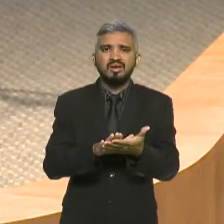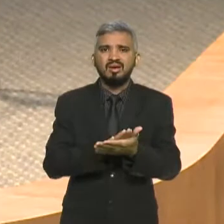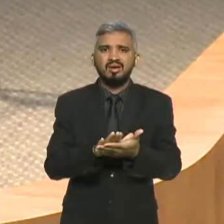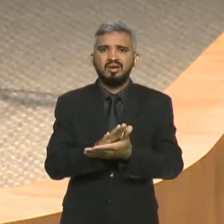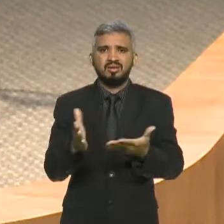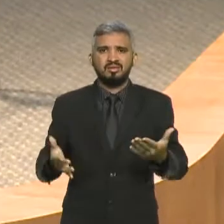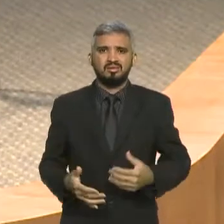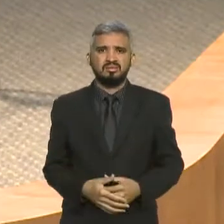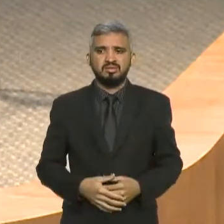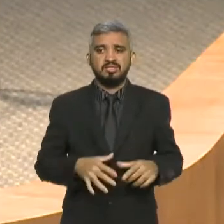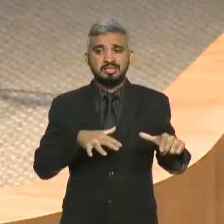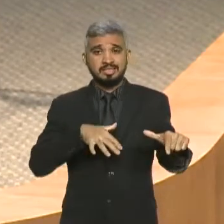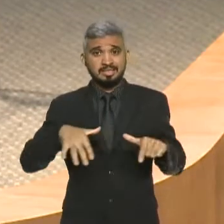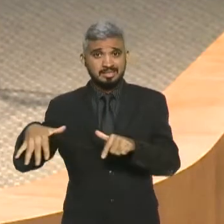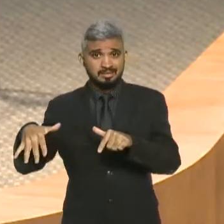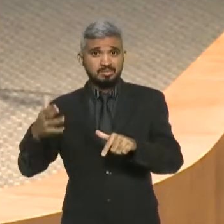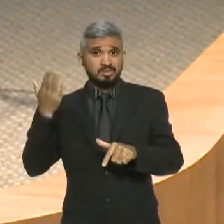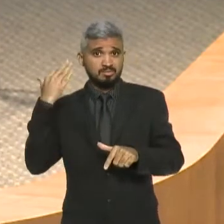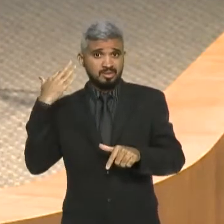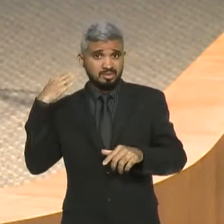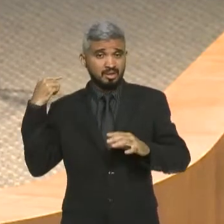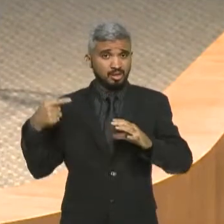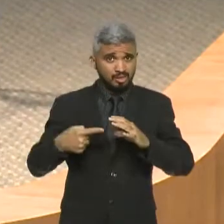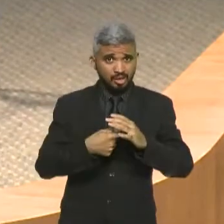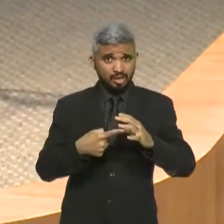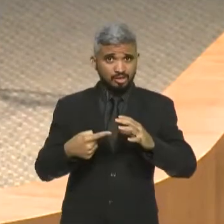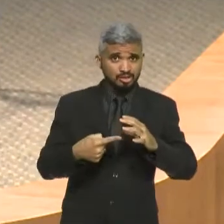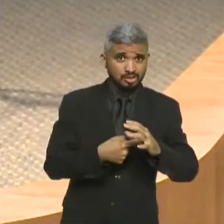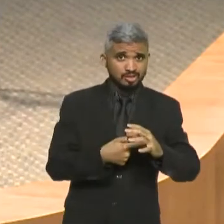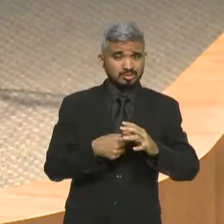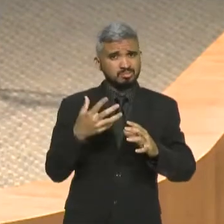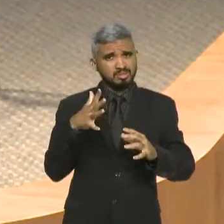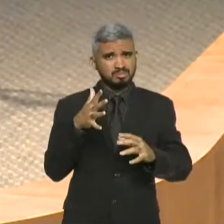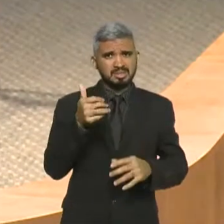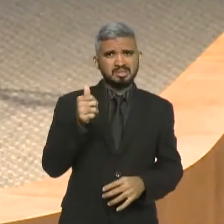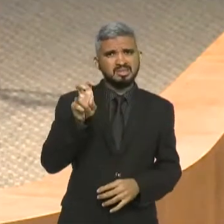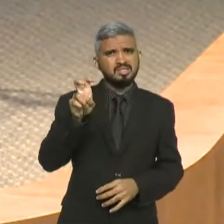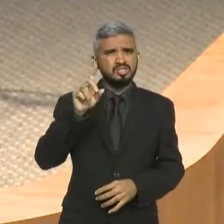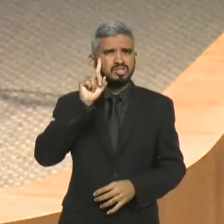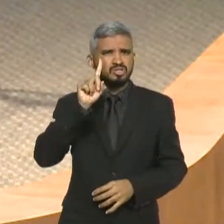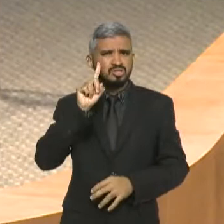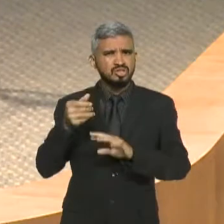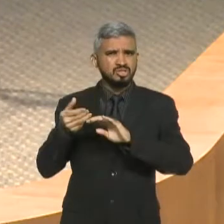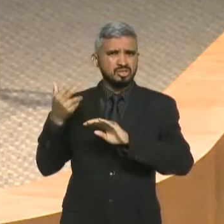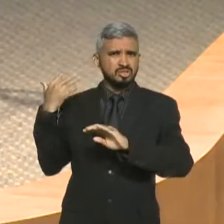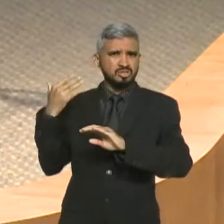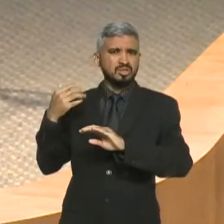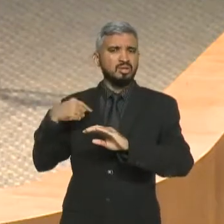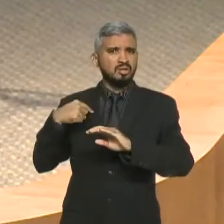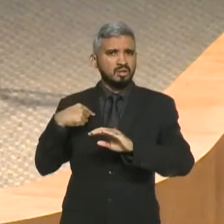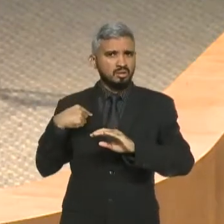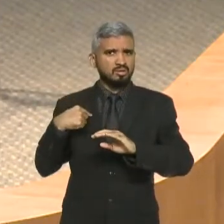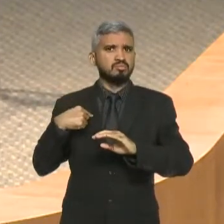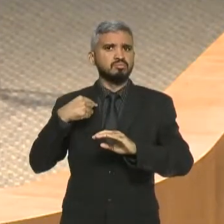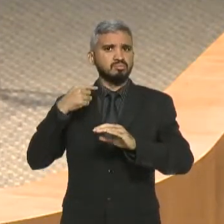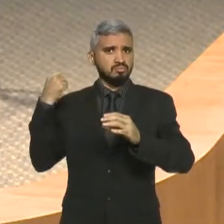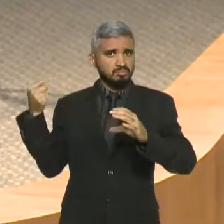Denunciamos na semana passada, ou melhor, há mais ou menos 15 dias, cobramos na semana